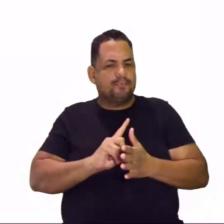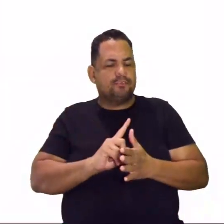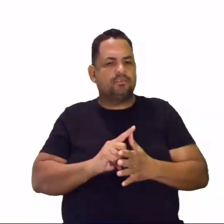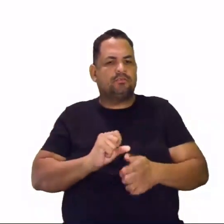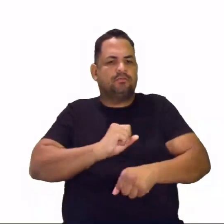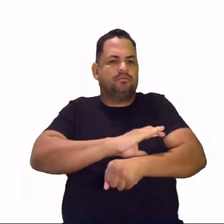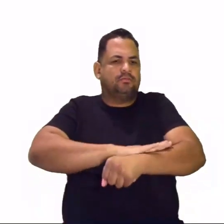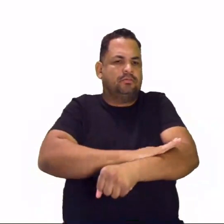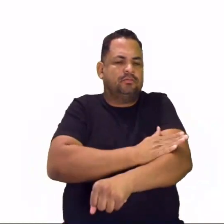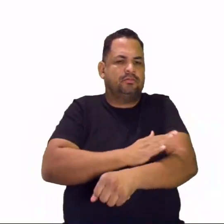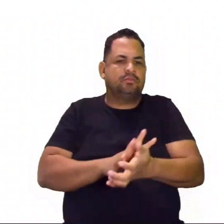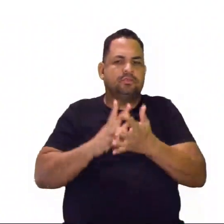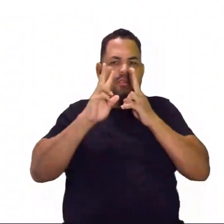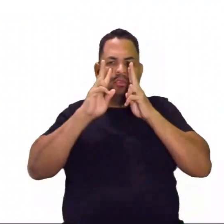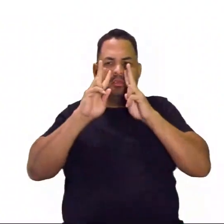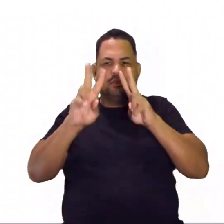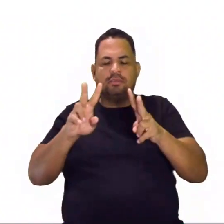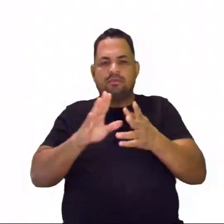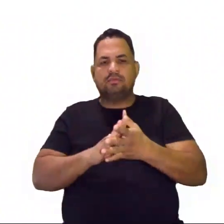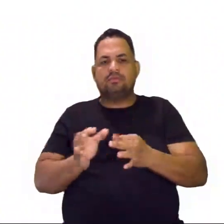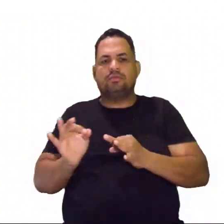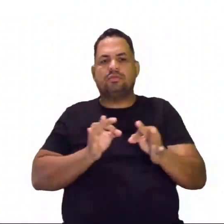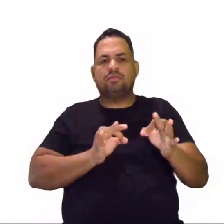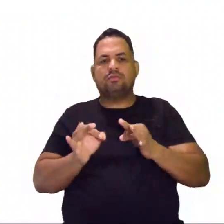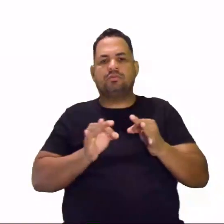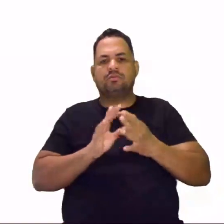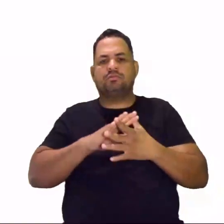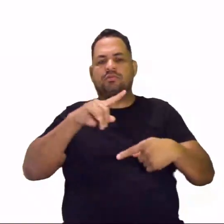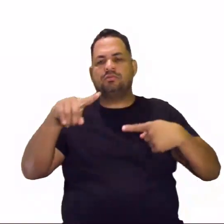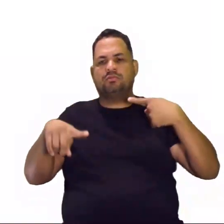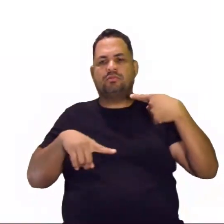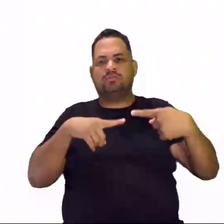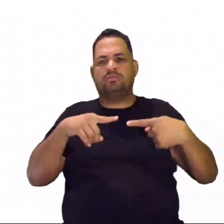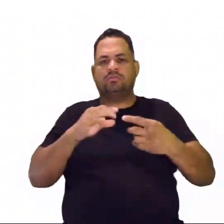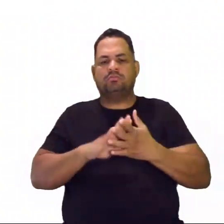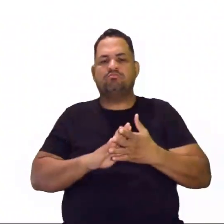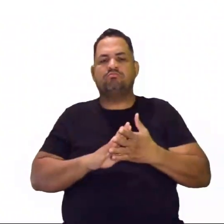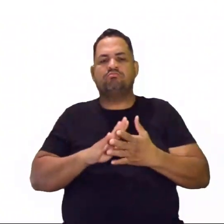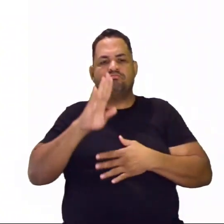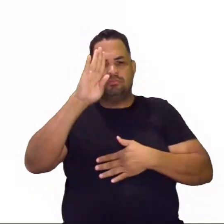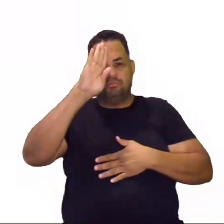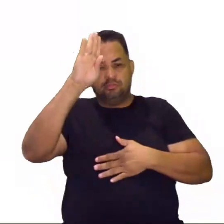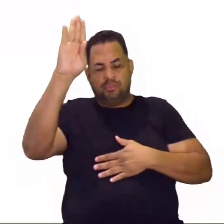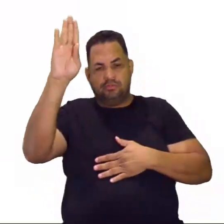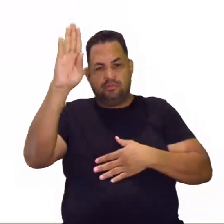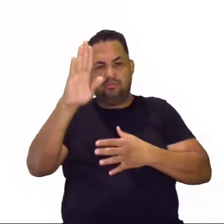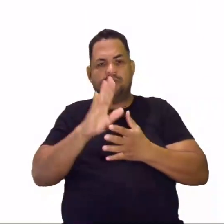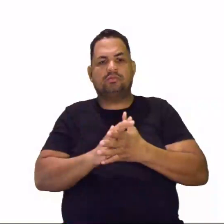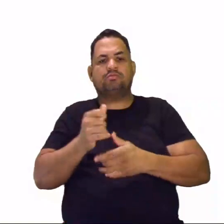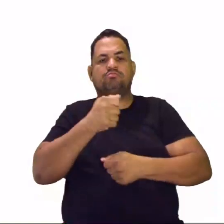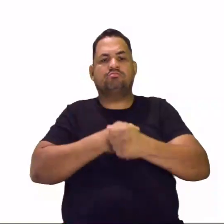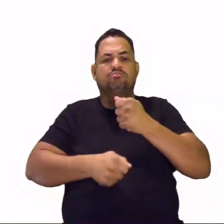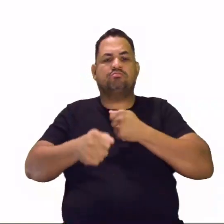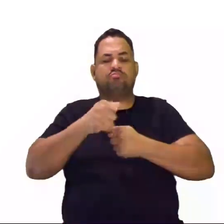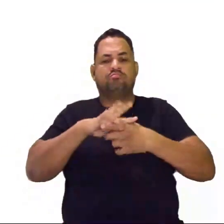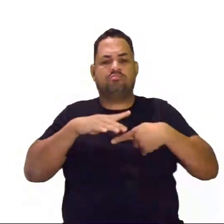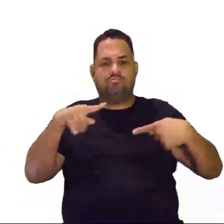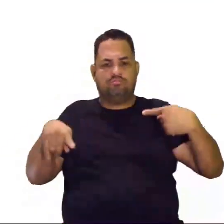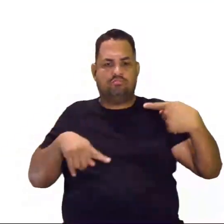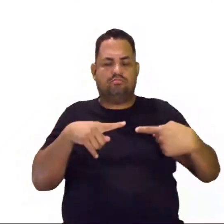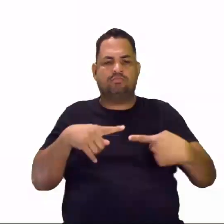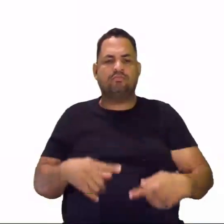é uma visão criada socialmente, criada por interesses principalmente econômicos. Principalmente por